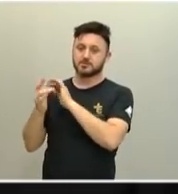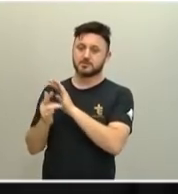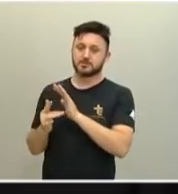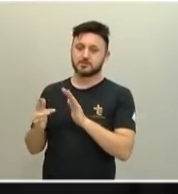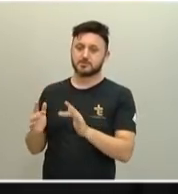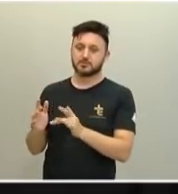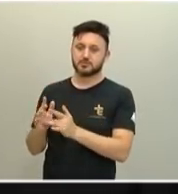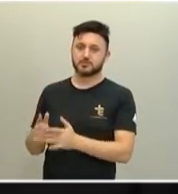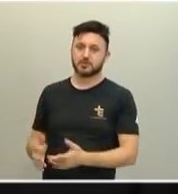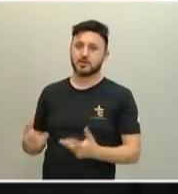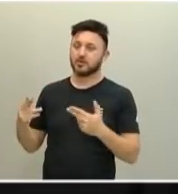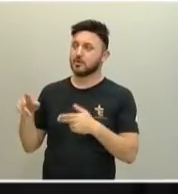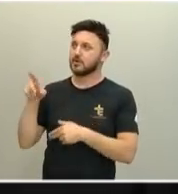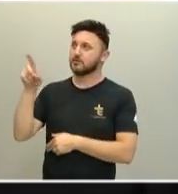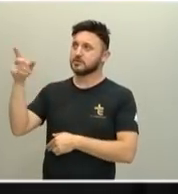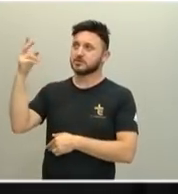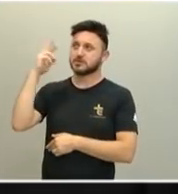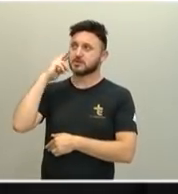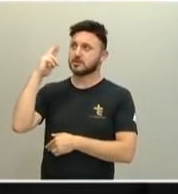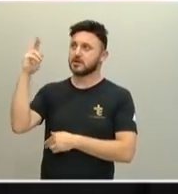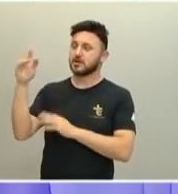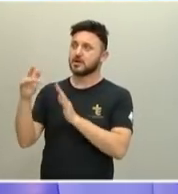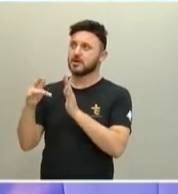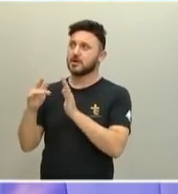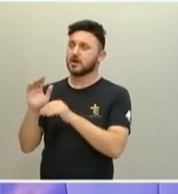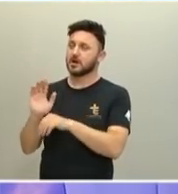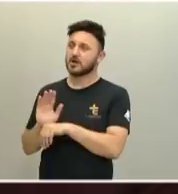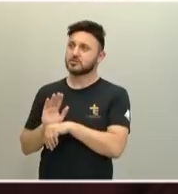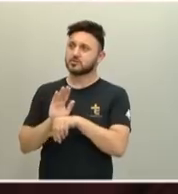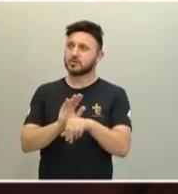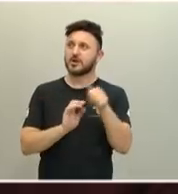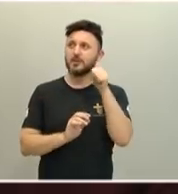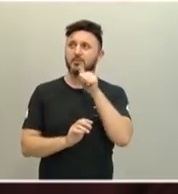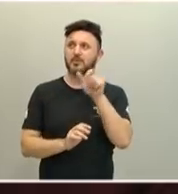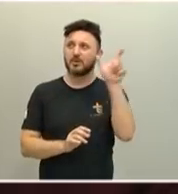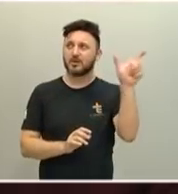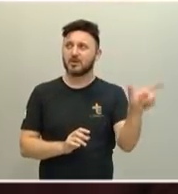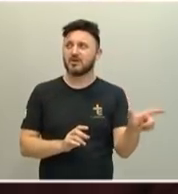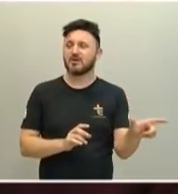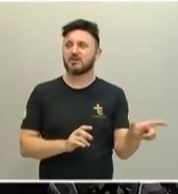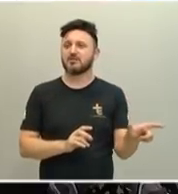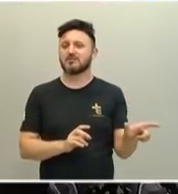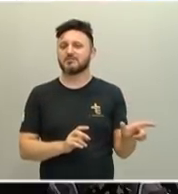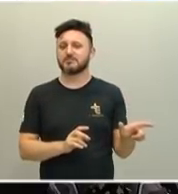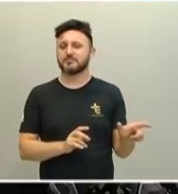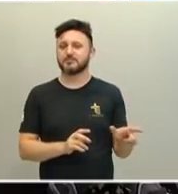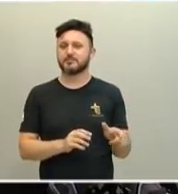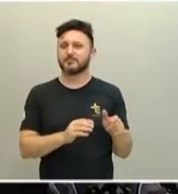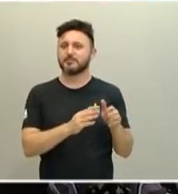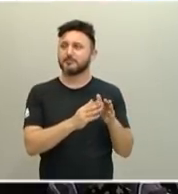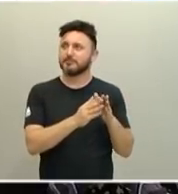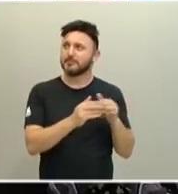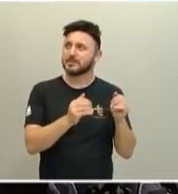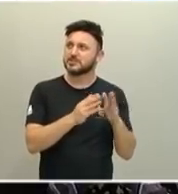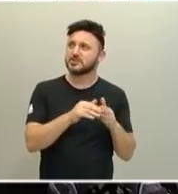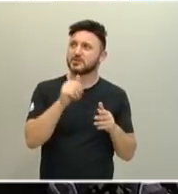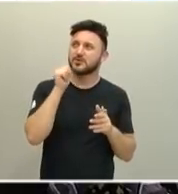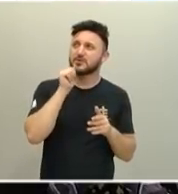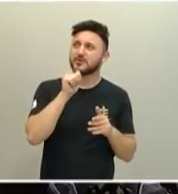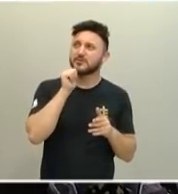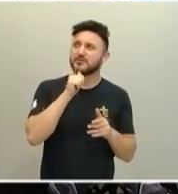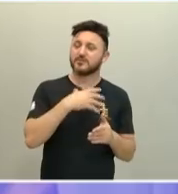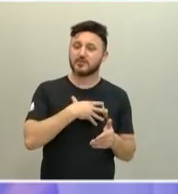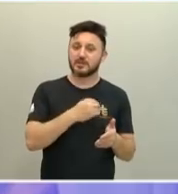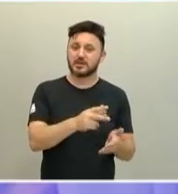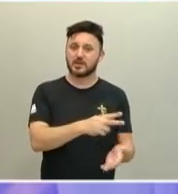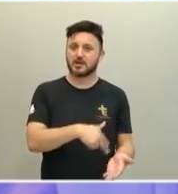Como o Senhor ajudou aquela mulher cananeia que pediu pela sua filha.